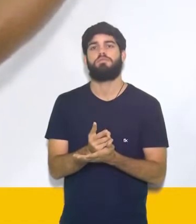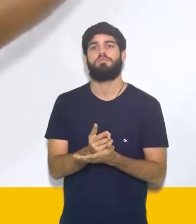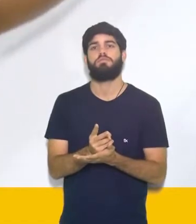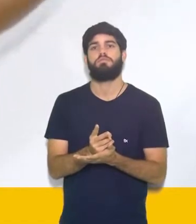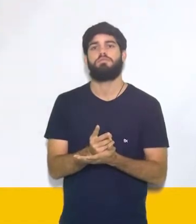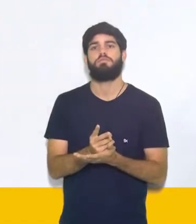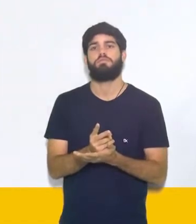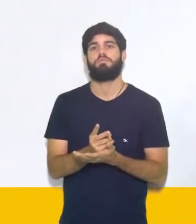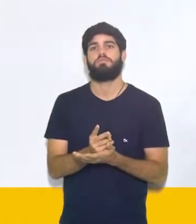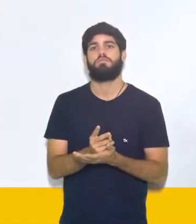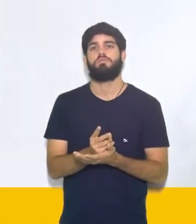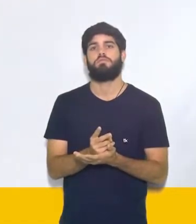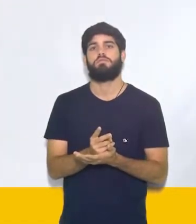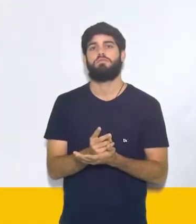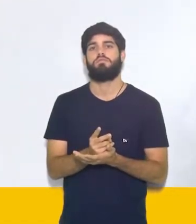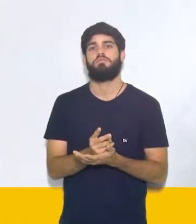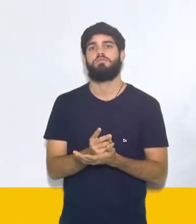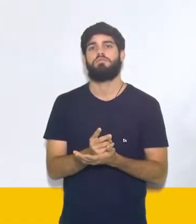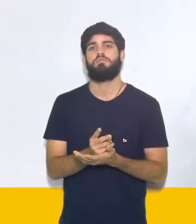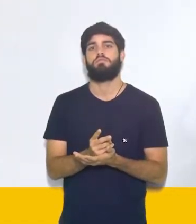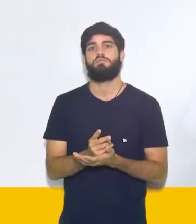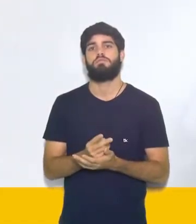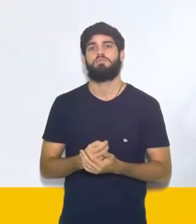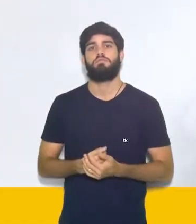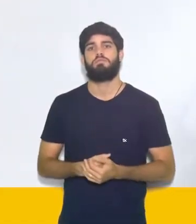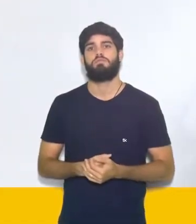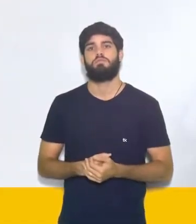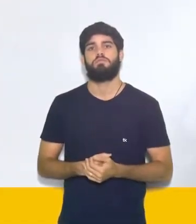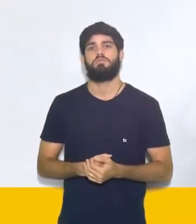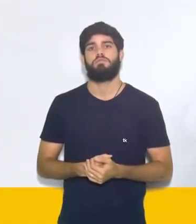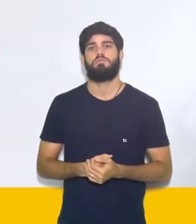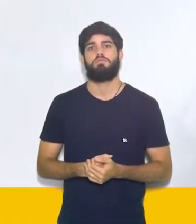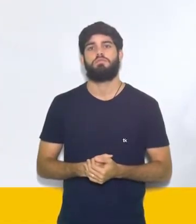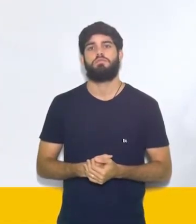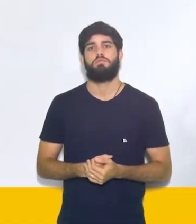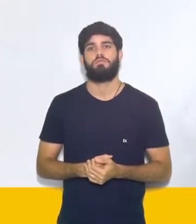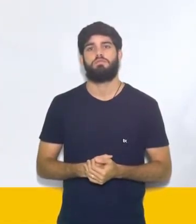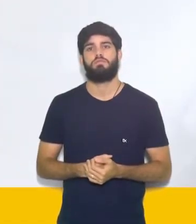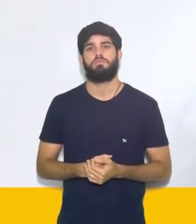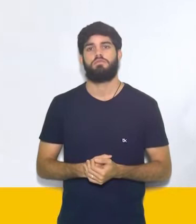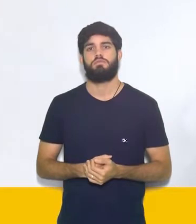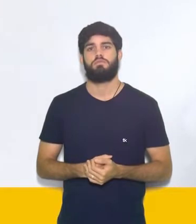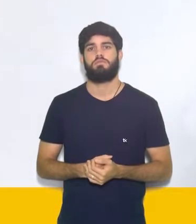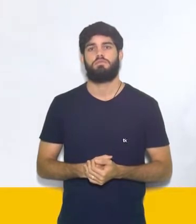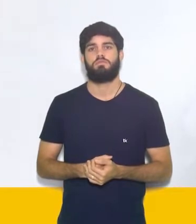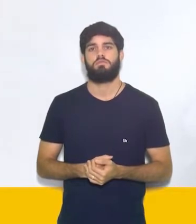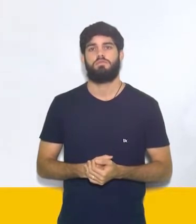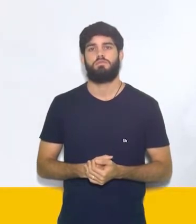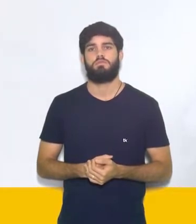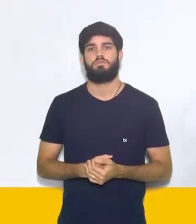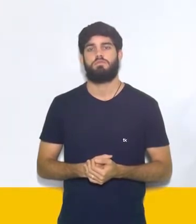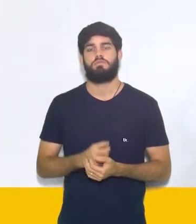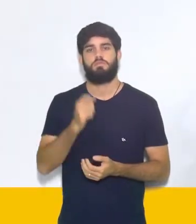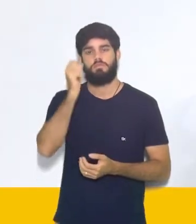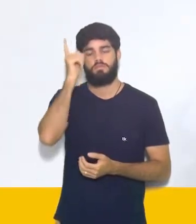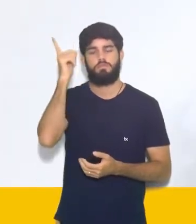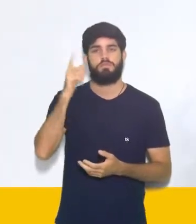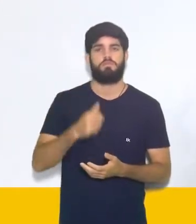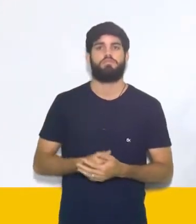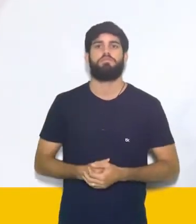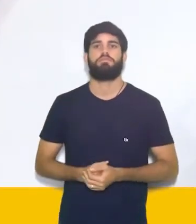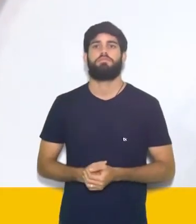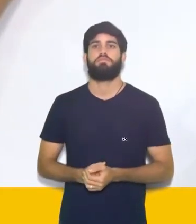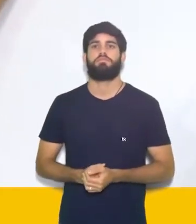continuidade. Que darão continuidade a sua